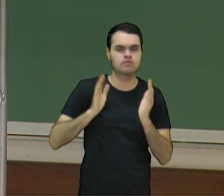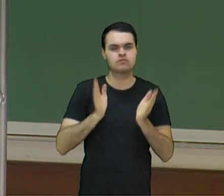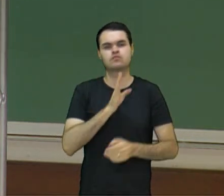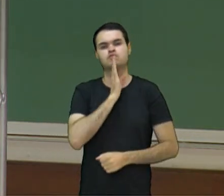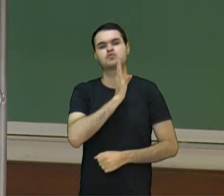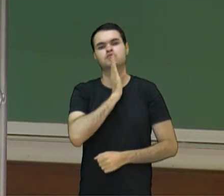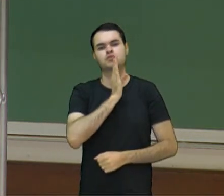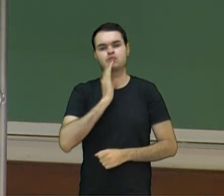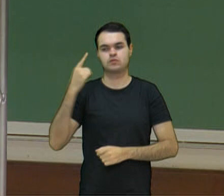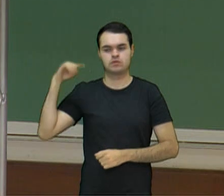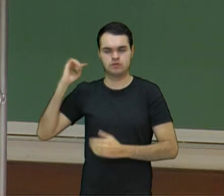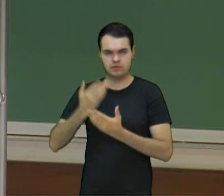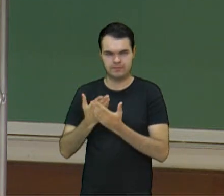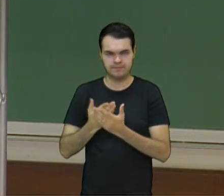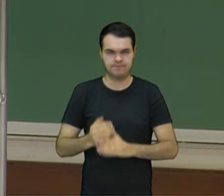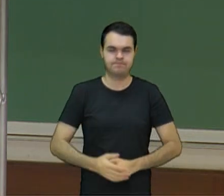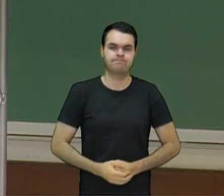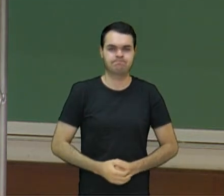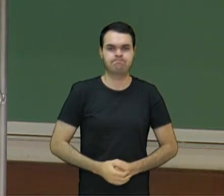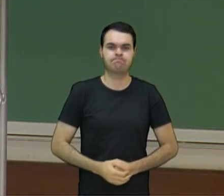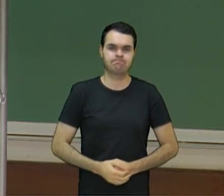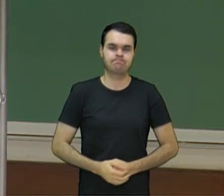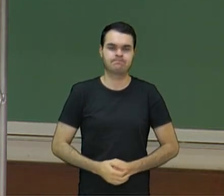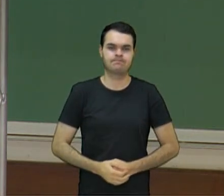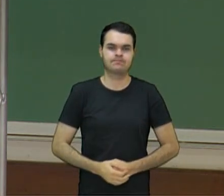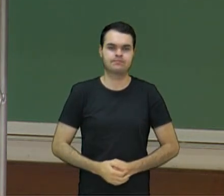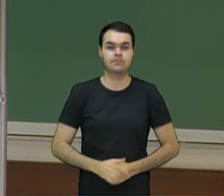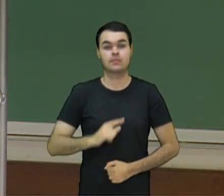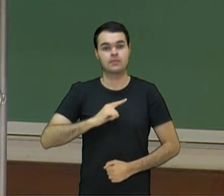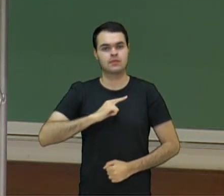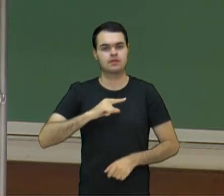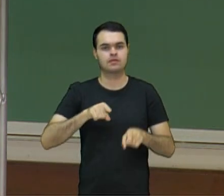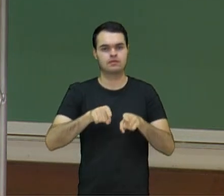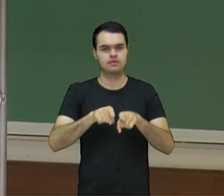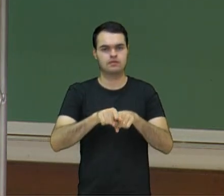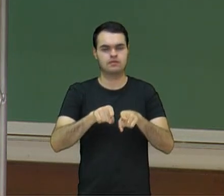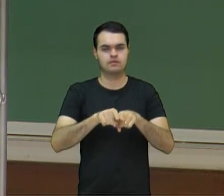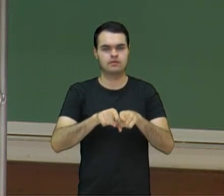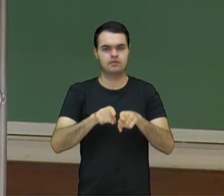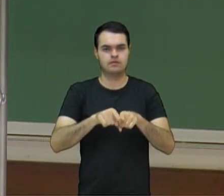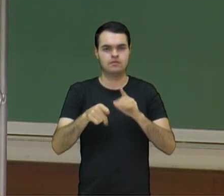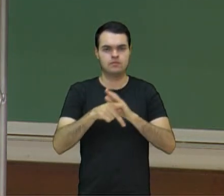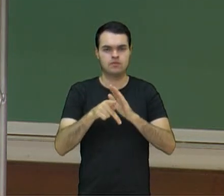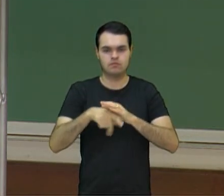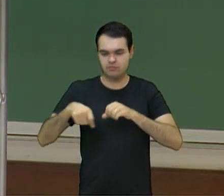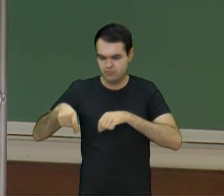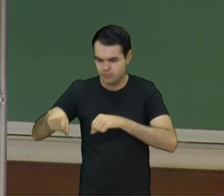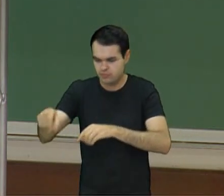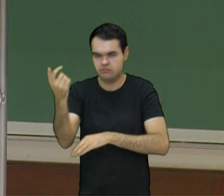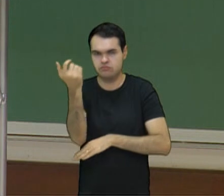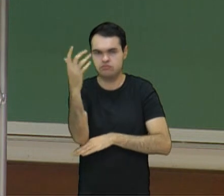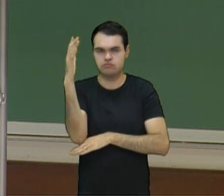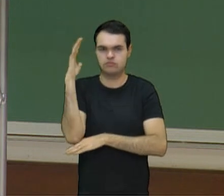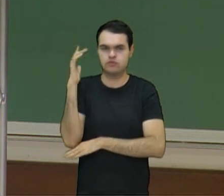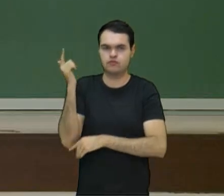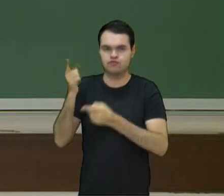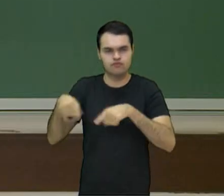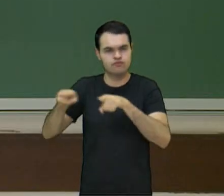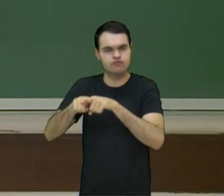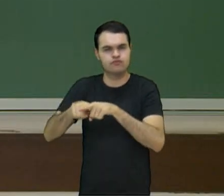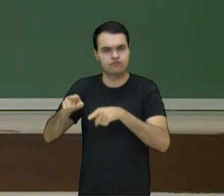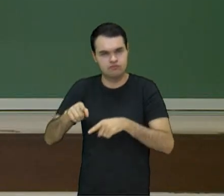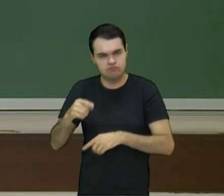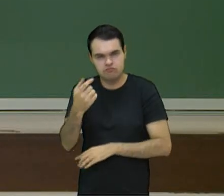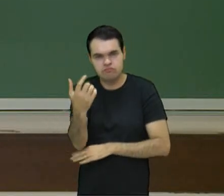da nossa última aula. Temos também reflorestamento com eucalipto, tem uma série